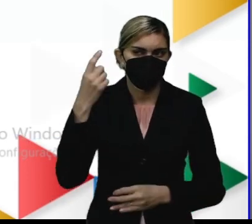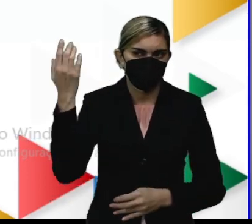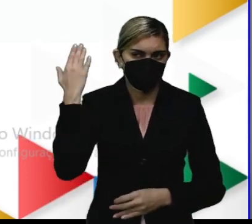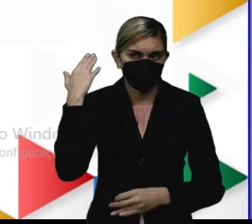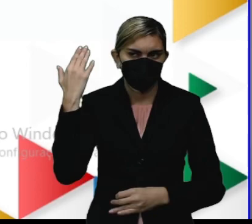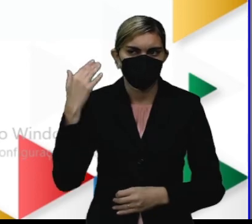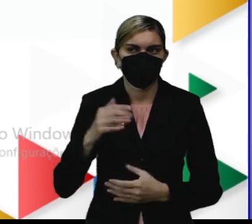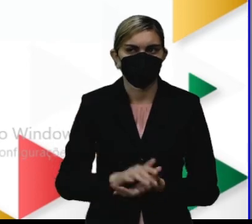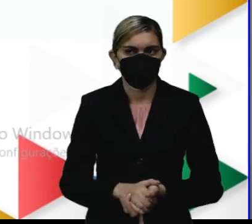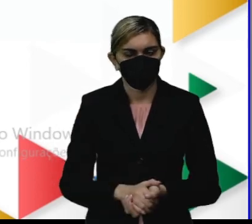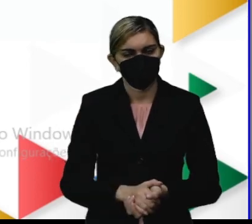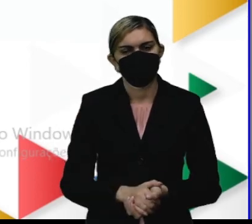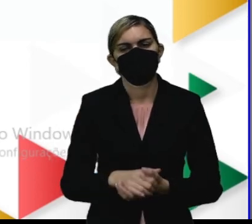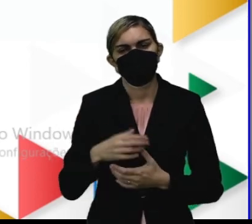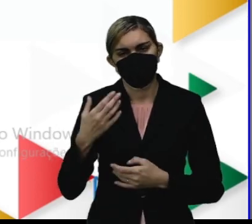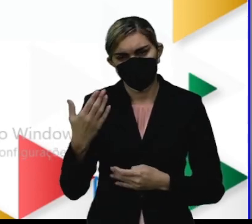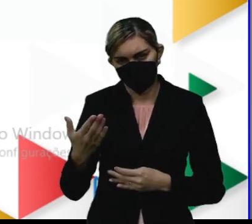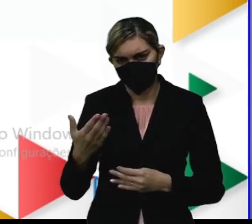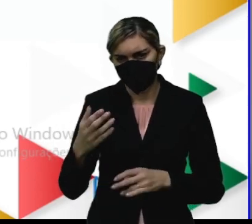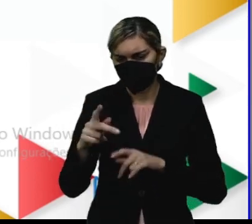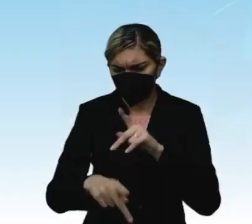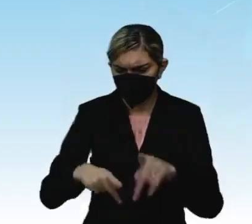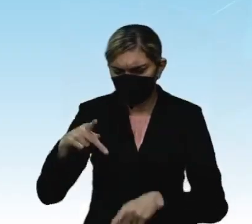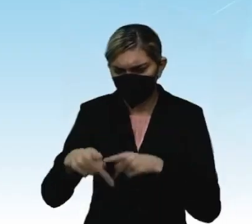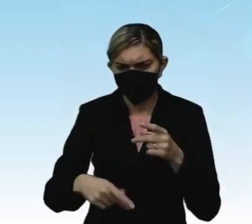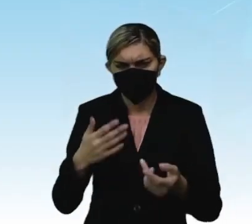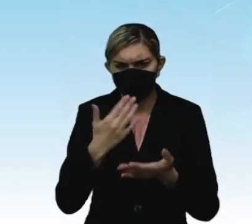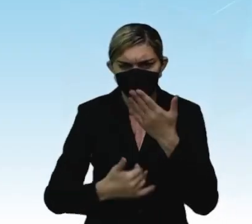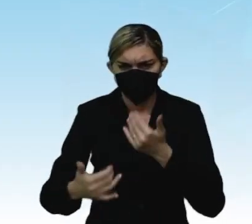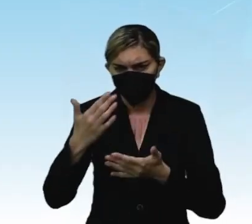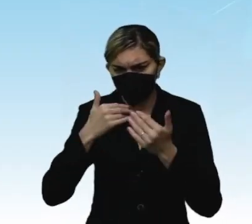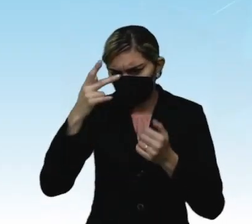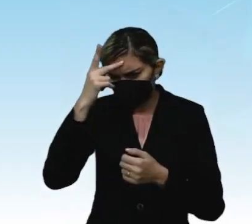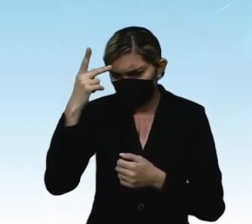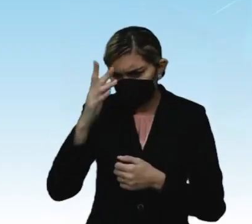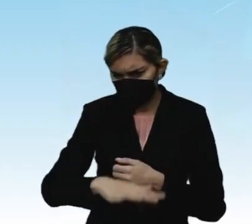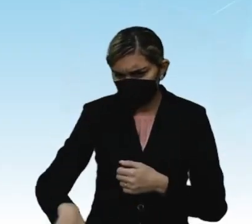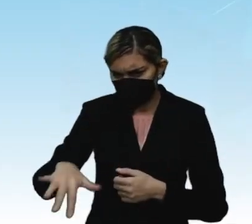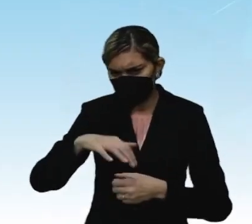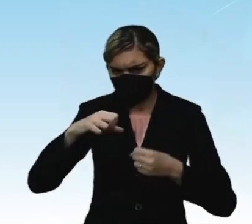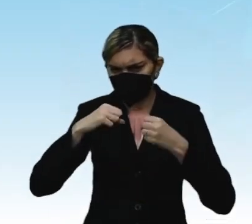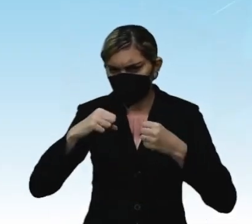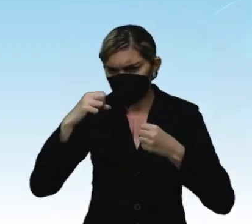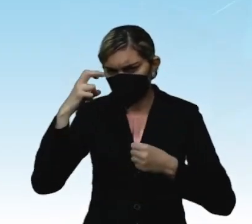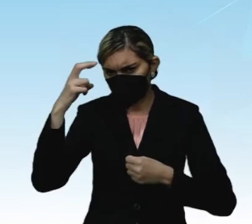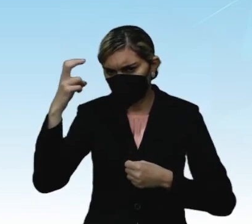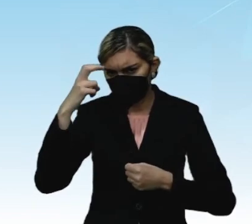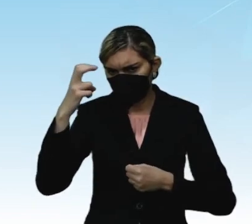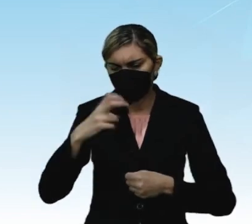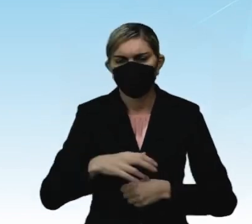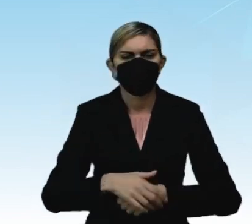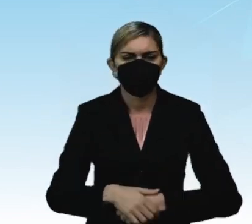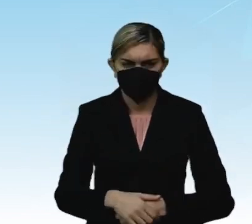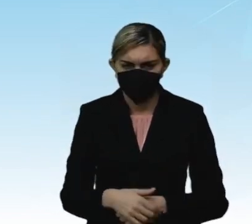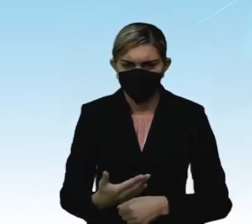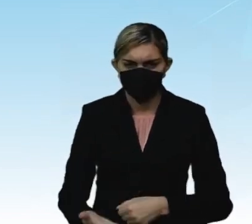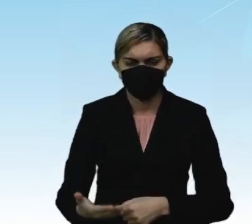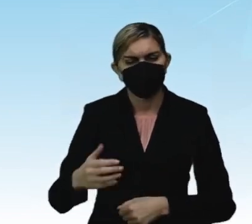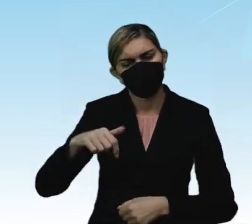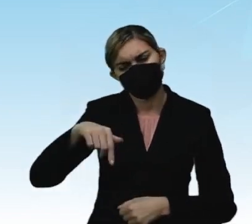Tcharam! Gente, aquele povo que comia gente forte, sabedoria, os tupinambás e